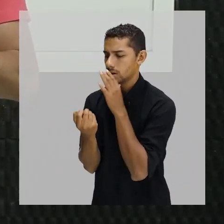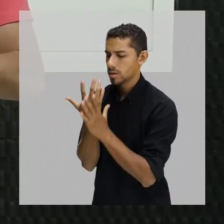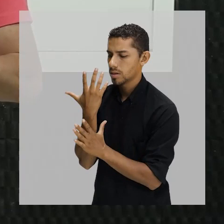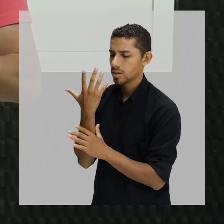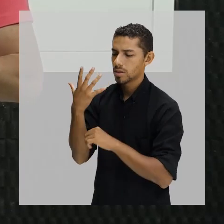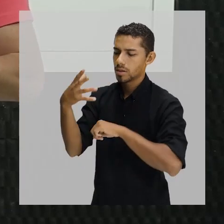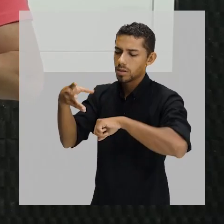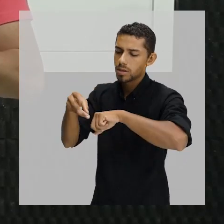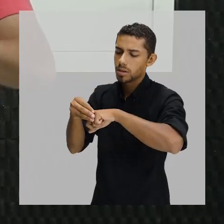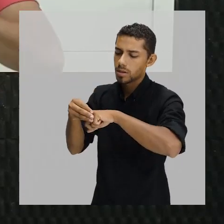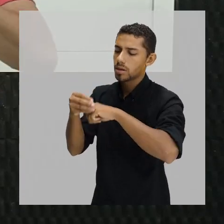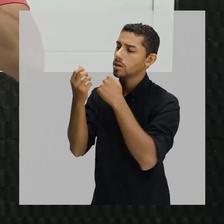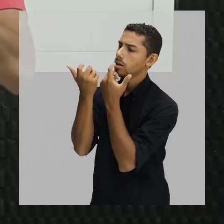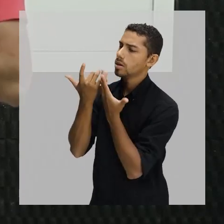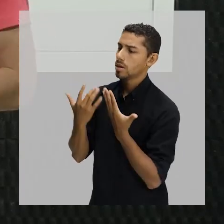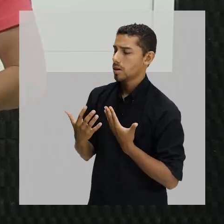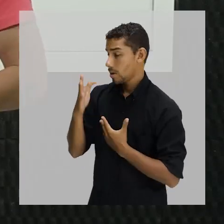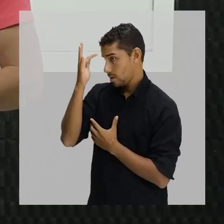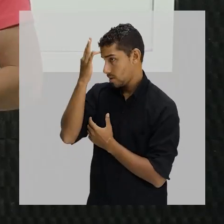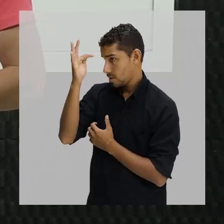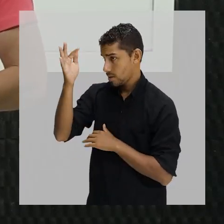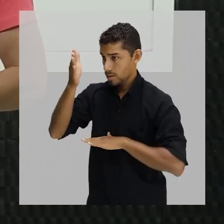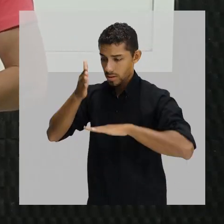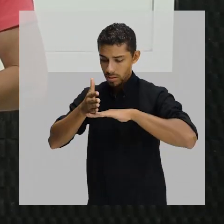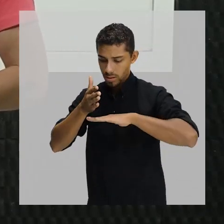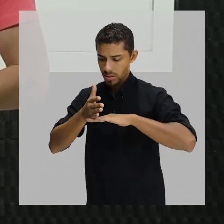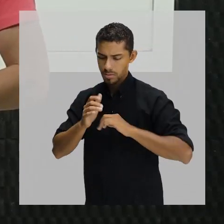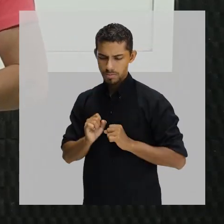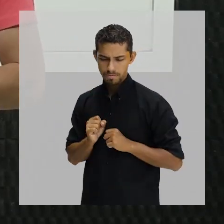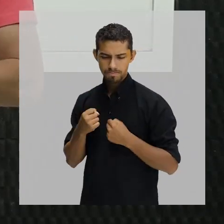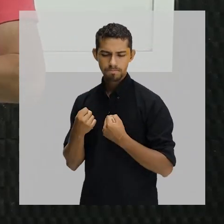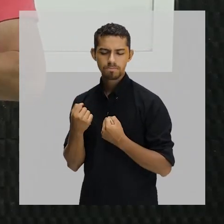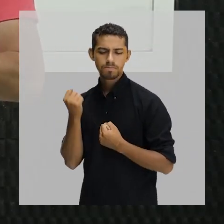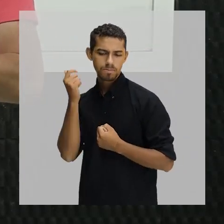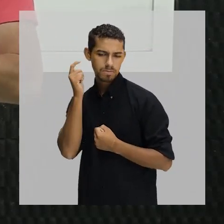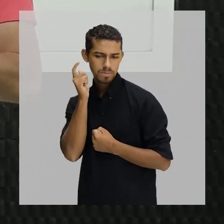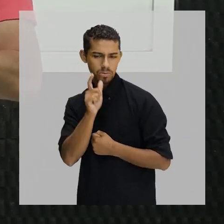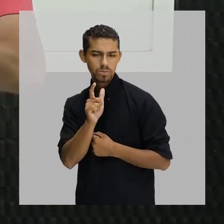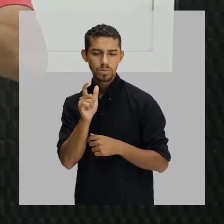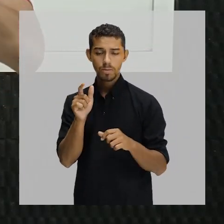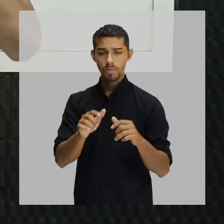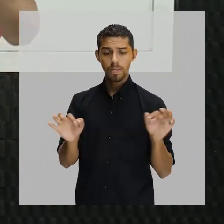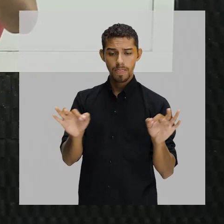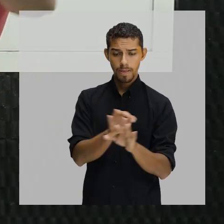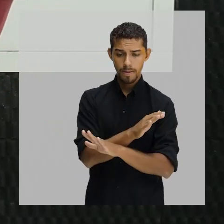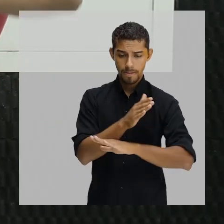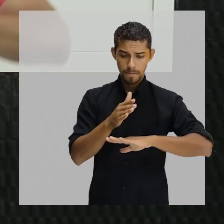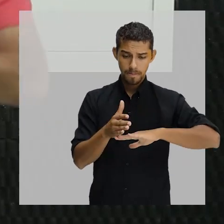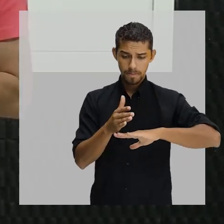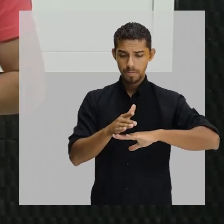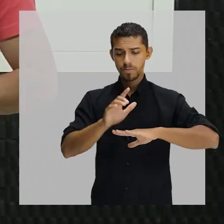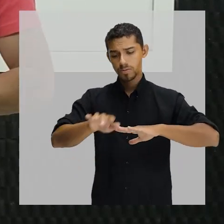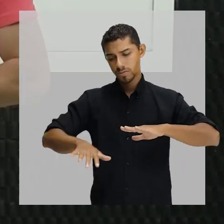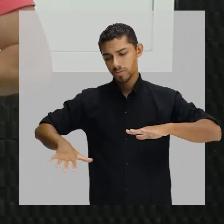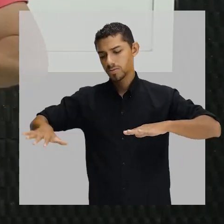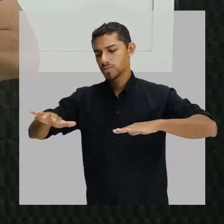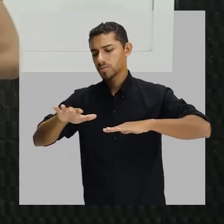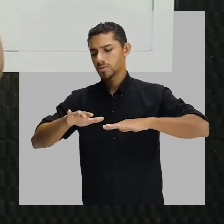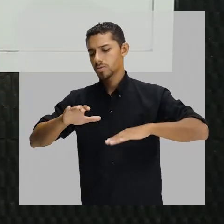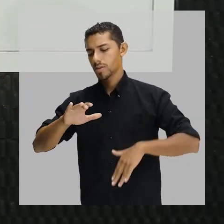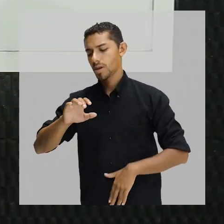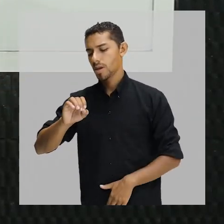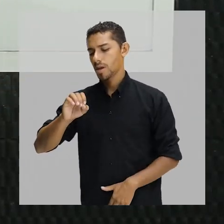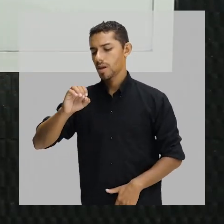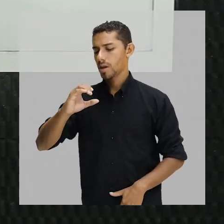A filosofia moderna ela é a que mais se posiciona em relação a isso. Tá? Chegando ali ao final da modernidade, vindo também a filosofia contemporânea, ela